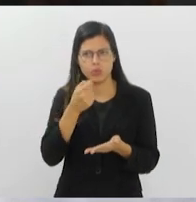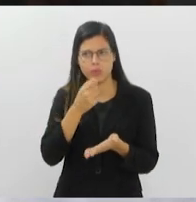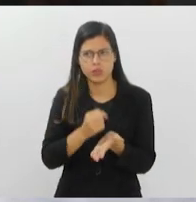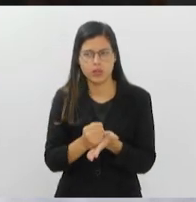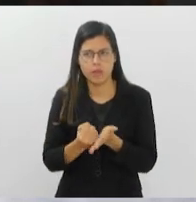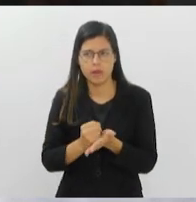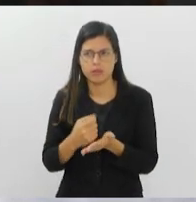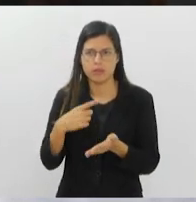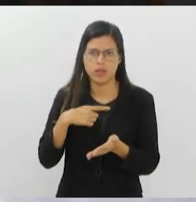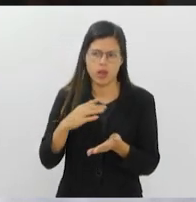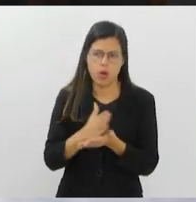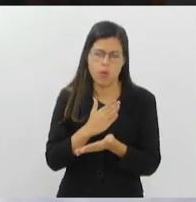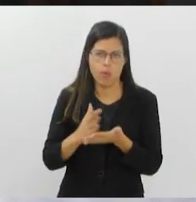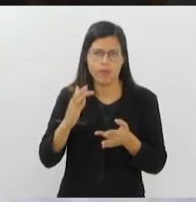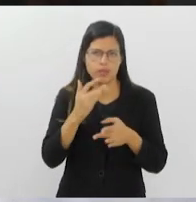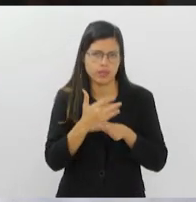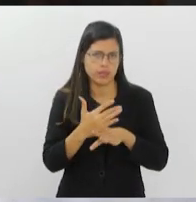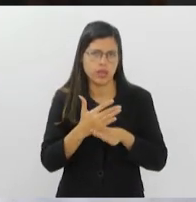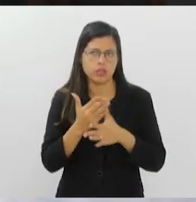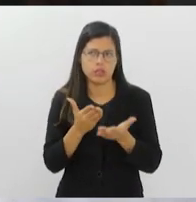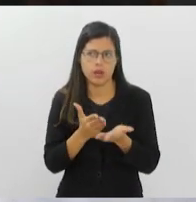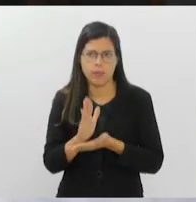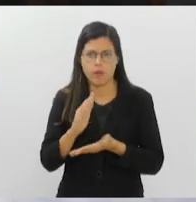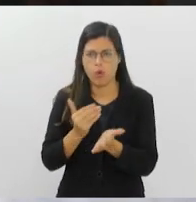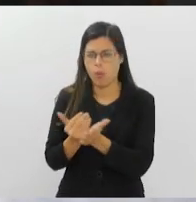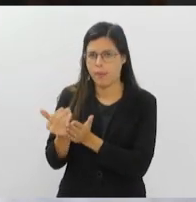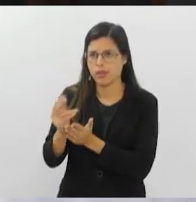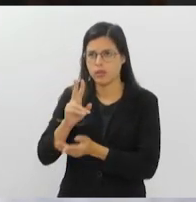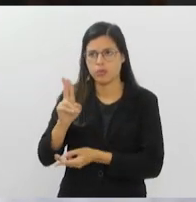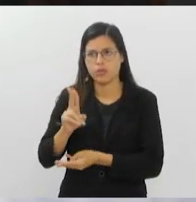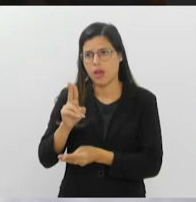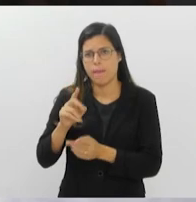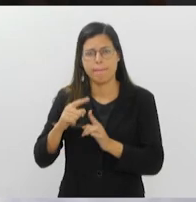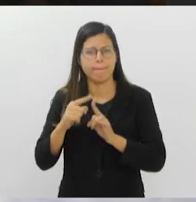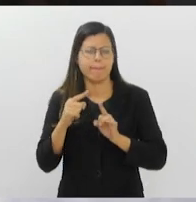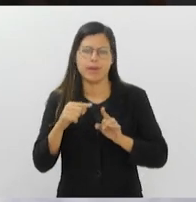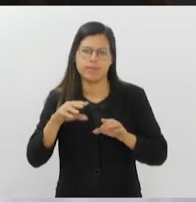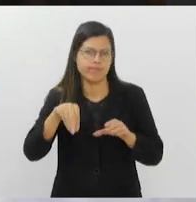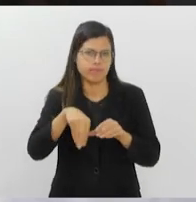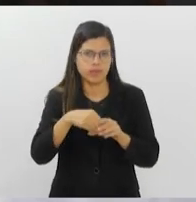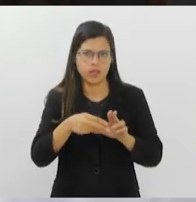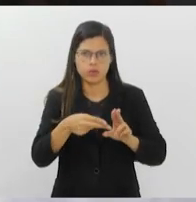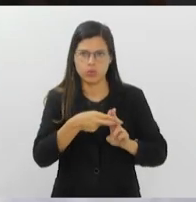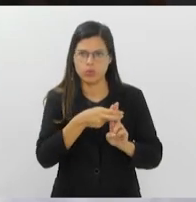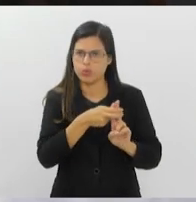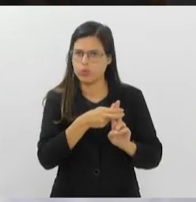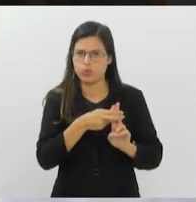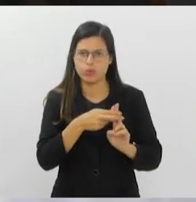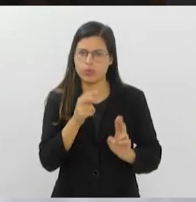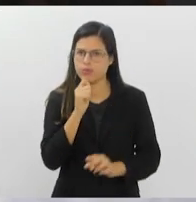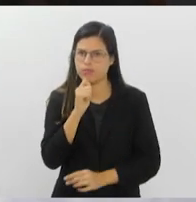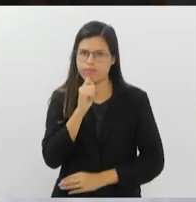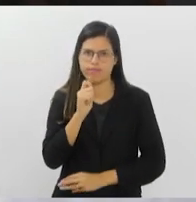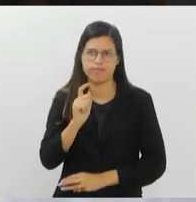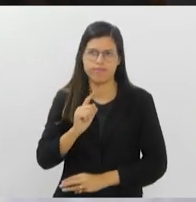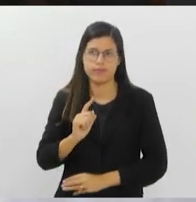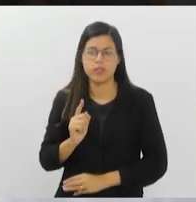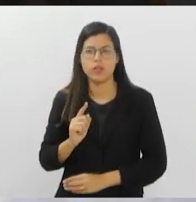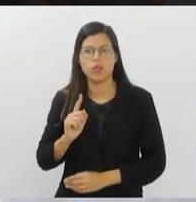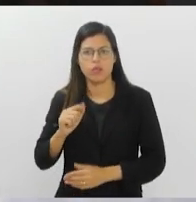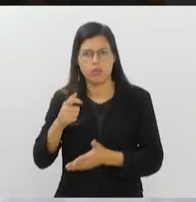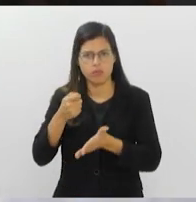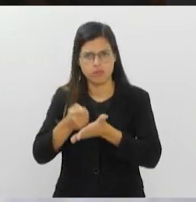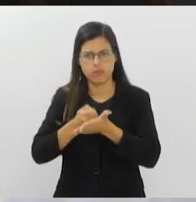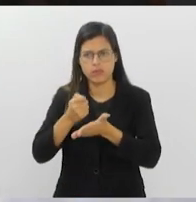municípios que aprovam, que começam a usar, mas isso não está no Sistema Único de Saúde brasileiro, né, incorporado nacionalmente, e essa é uma luta que a gente